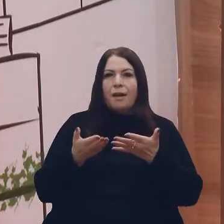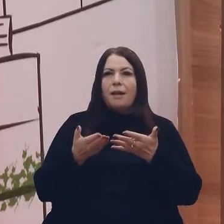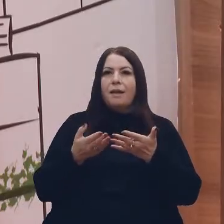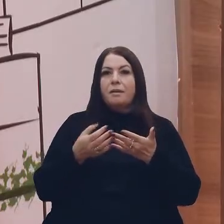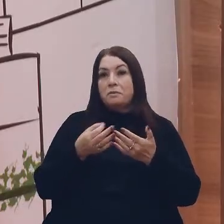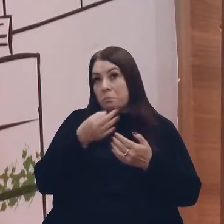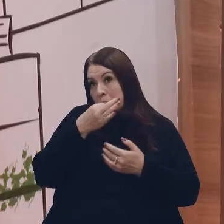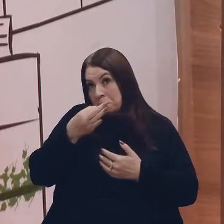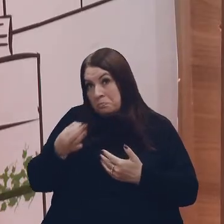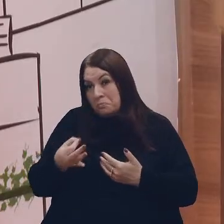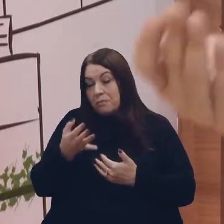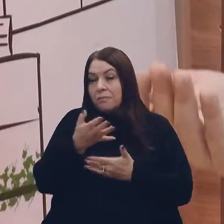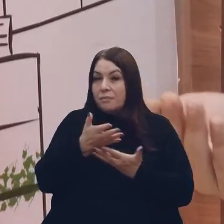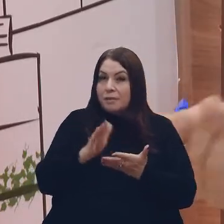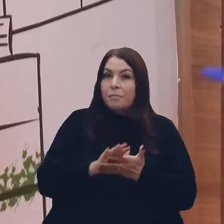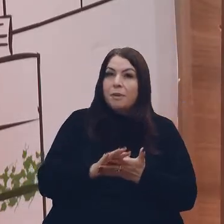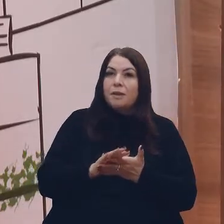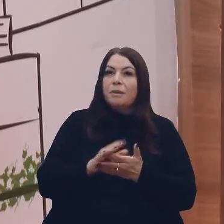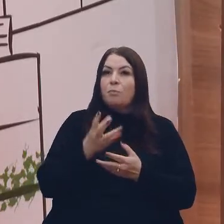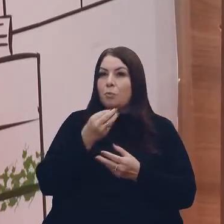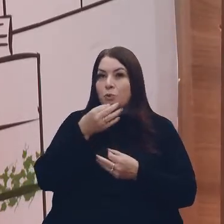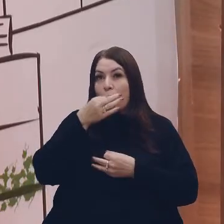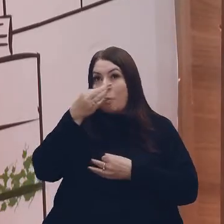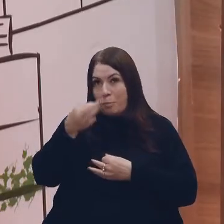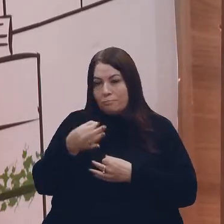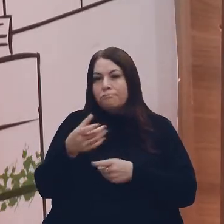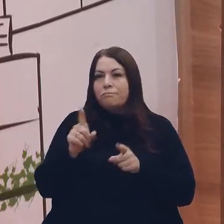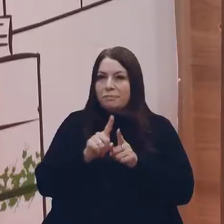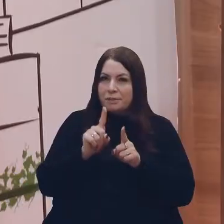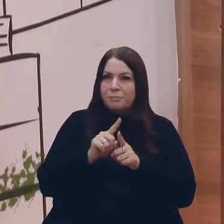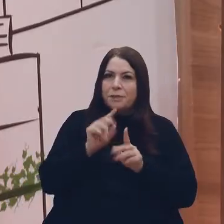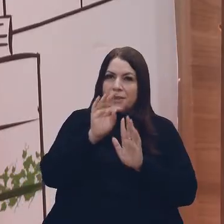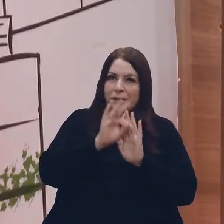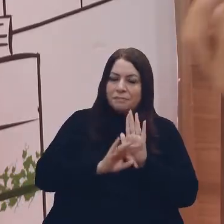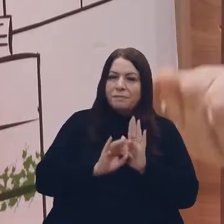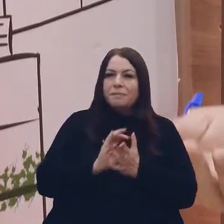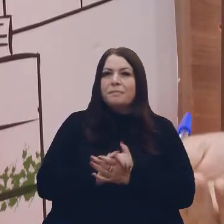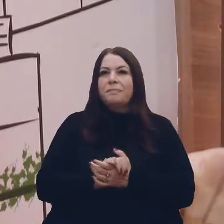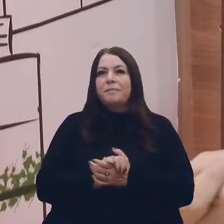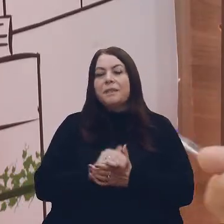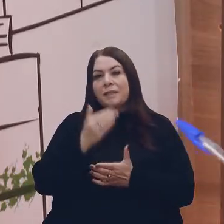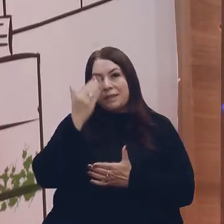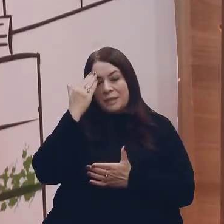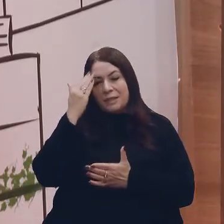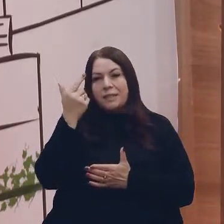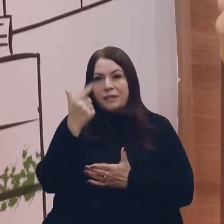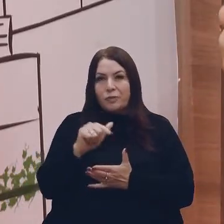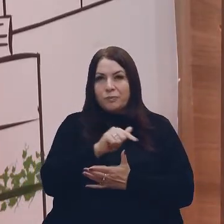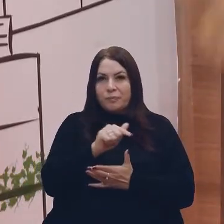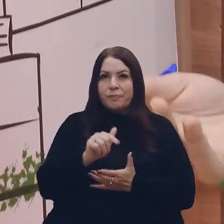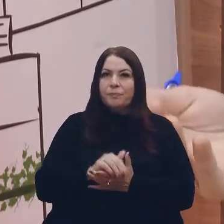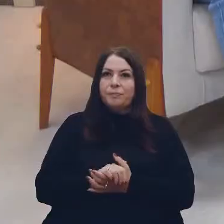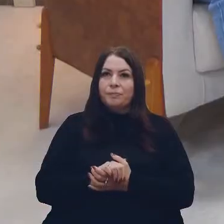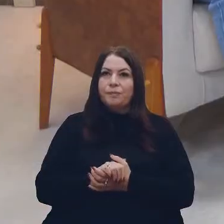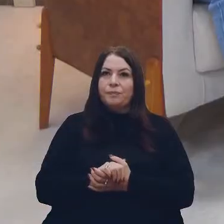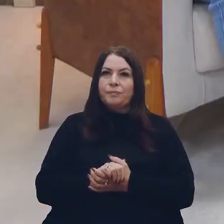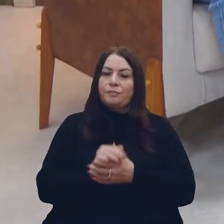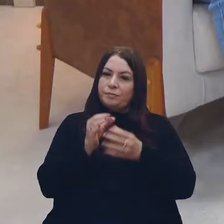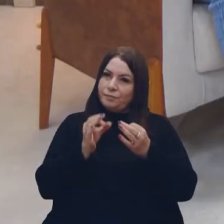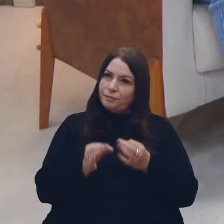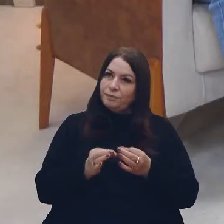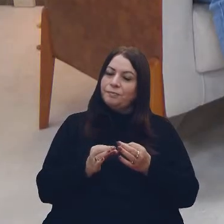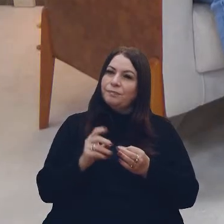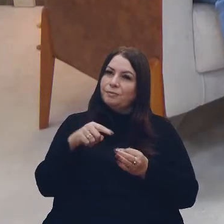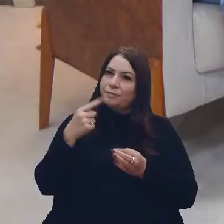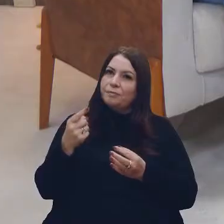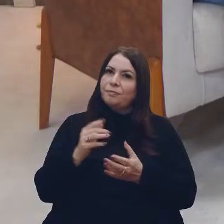dar alguma sugestão, né? A gente recebe muita sugestão de textos e tal, né? E agradecer mais uma vez e certamente